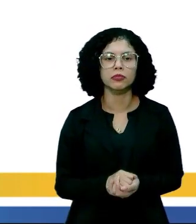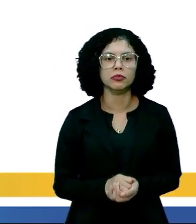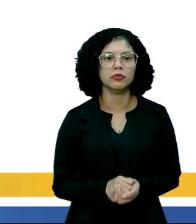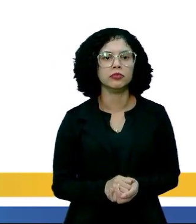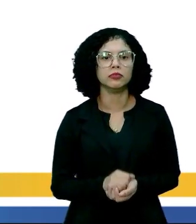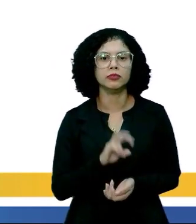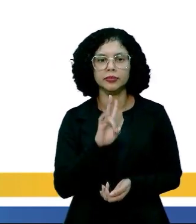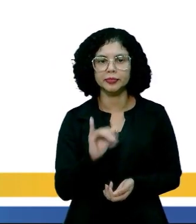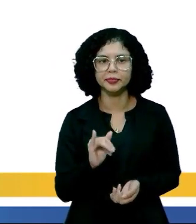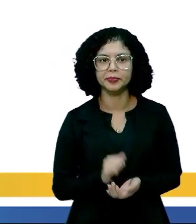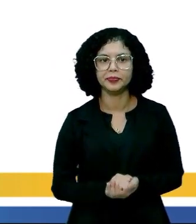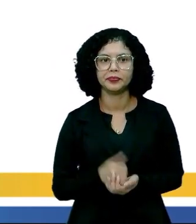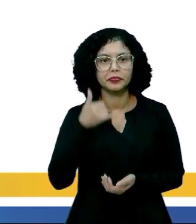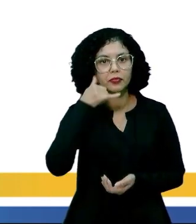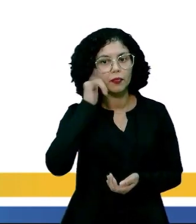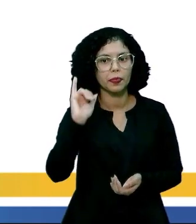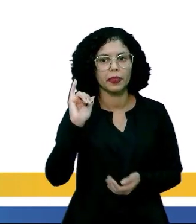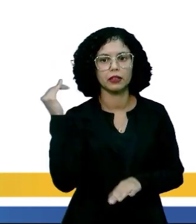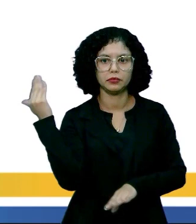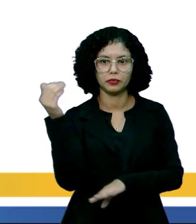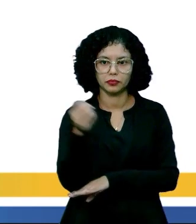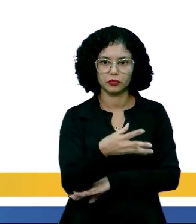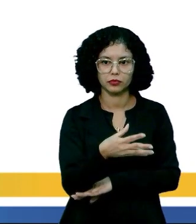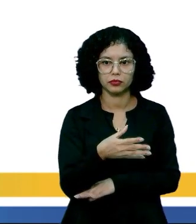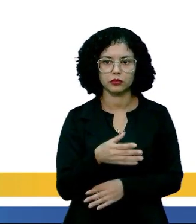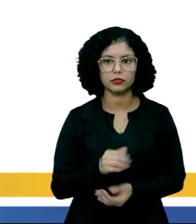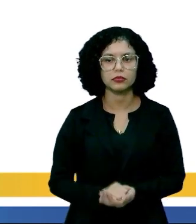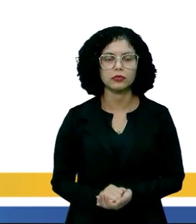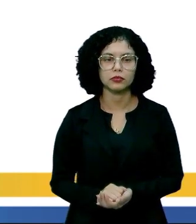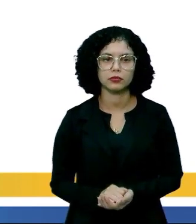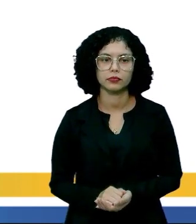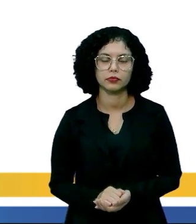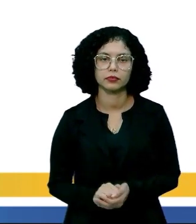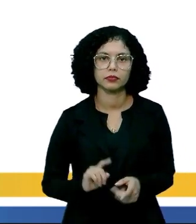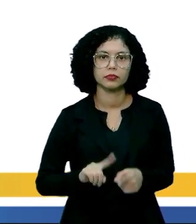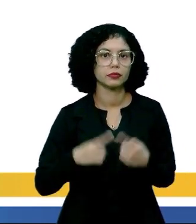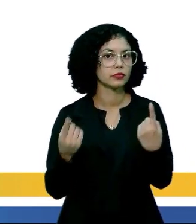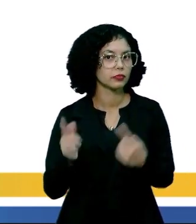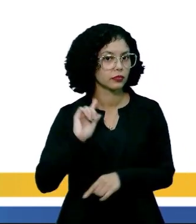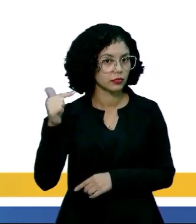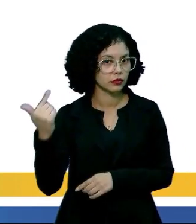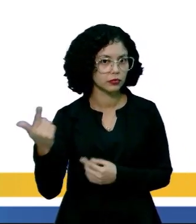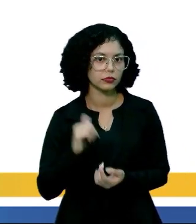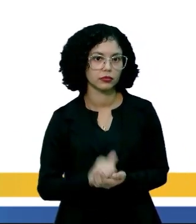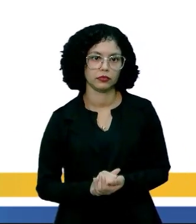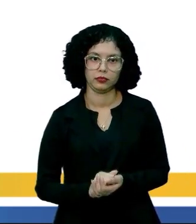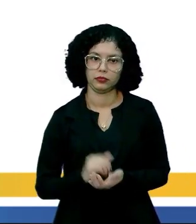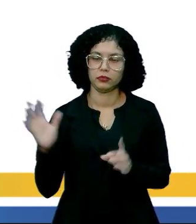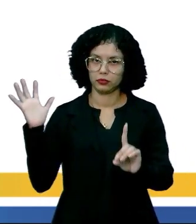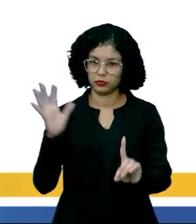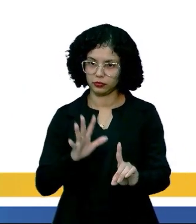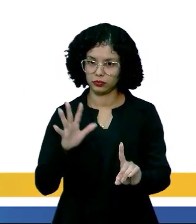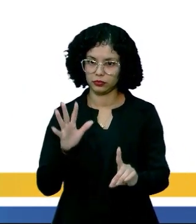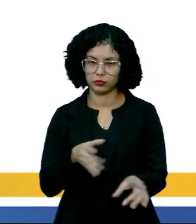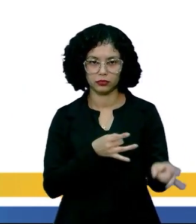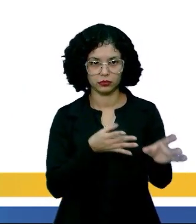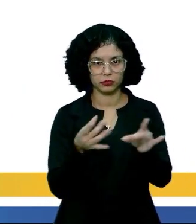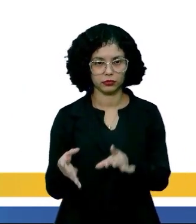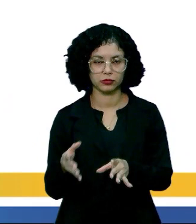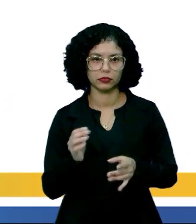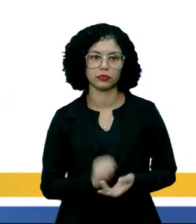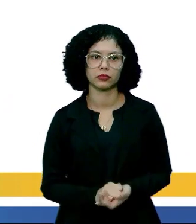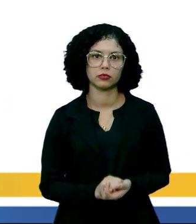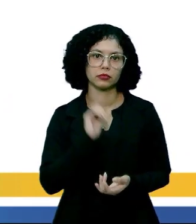Então, vai evitar que entrem novos escravos. Mas, por outro lado, vai incentivar o comércio